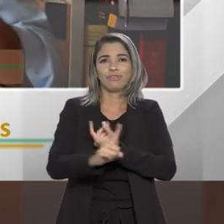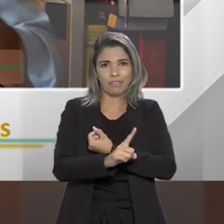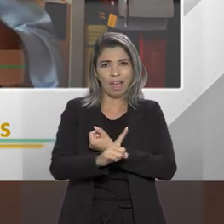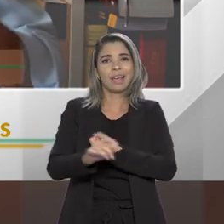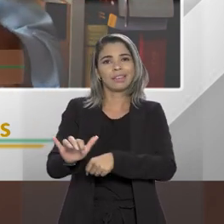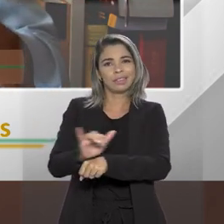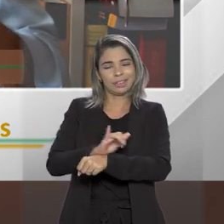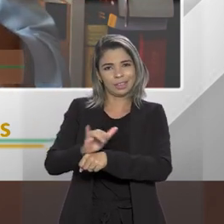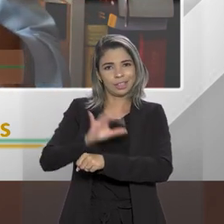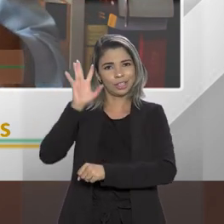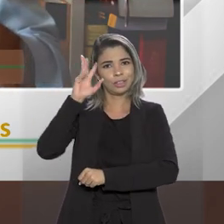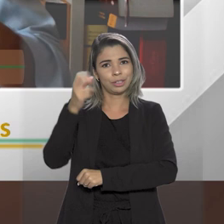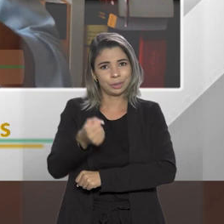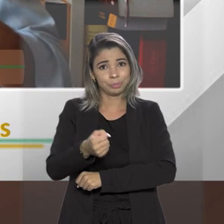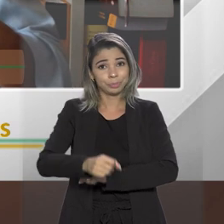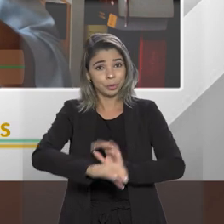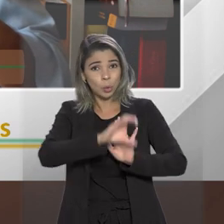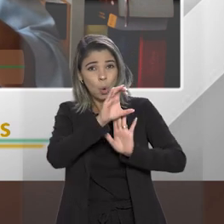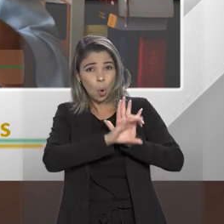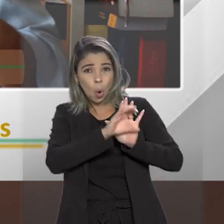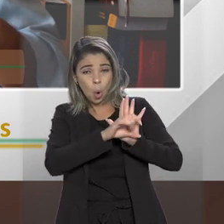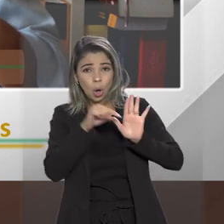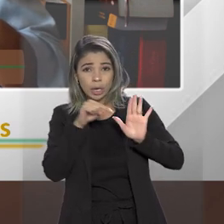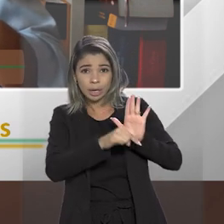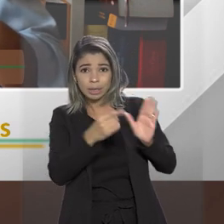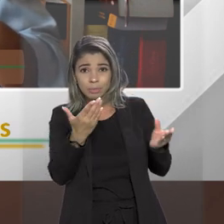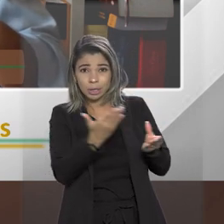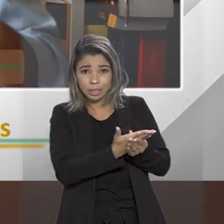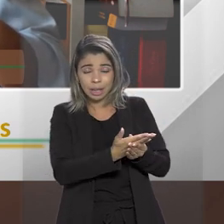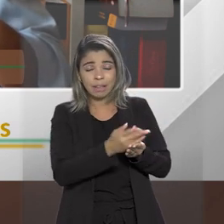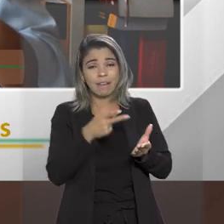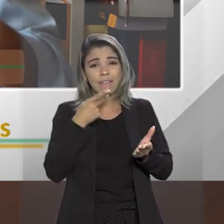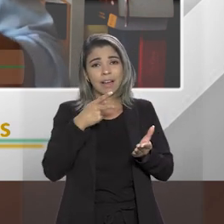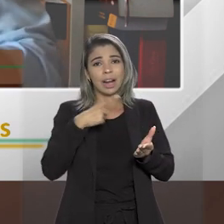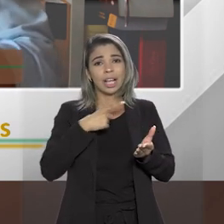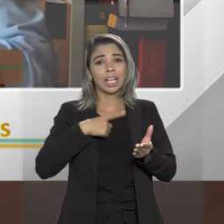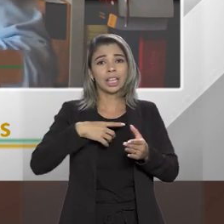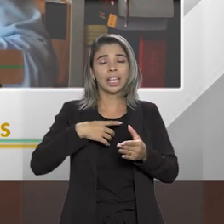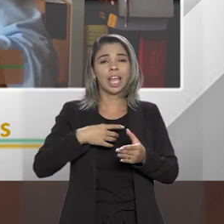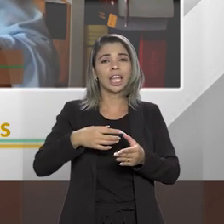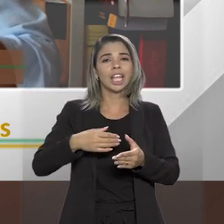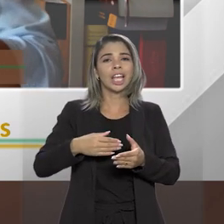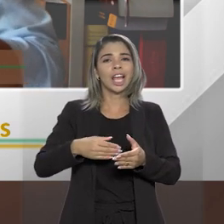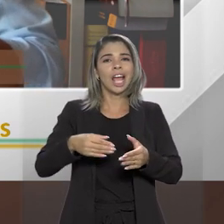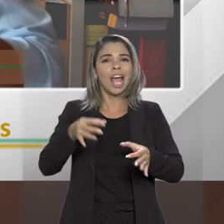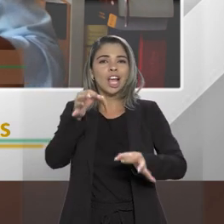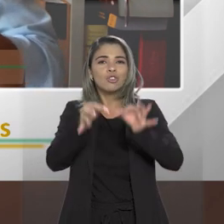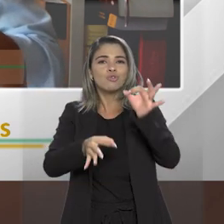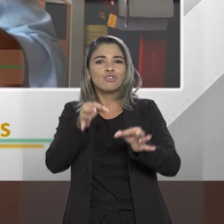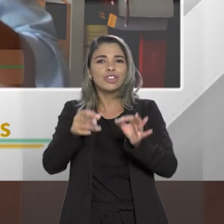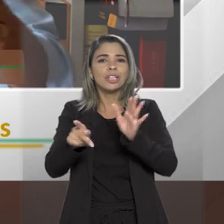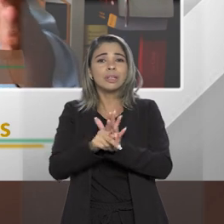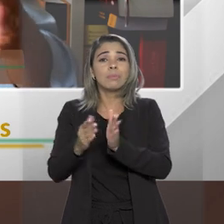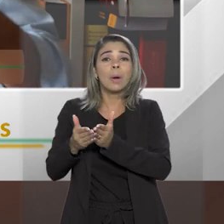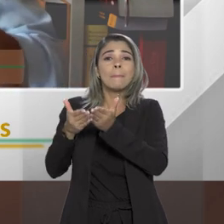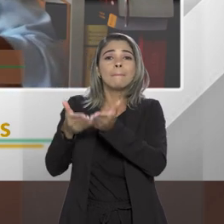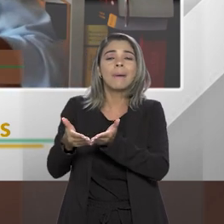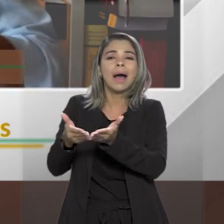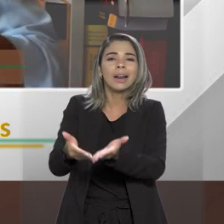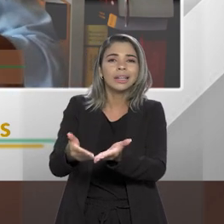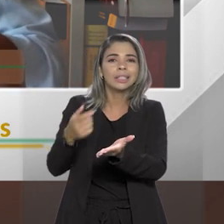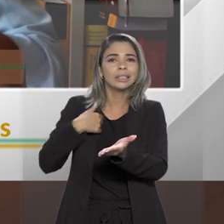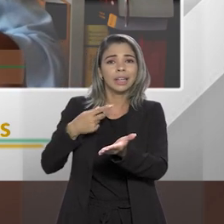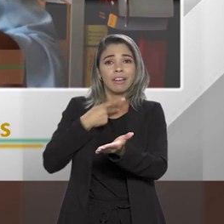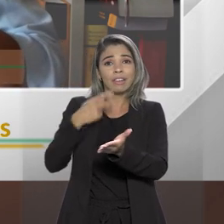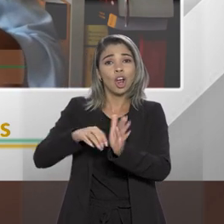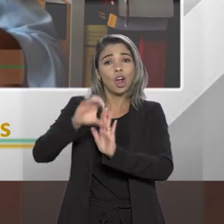código é o primeiro código de processo que menciona o Tribunal Marítimo, que é uma porta de acesso à justiça no Brasil, mencionado em